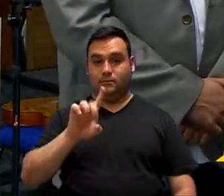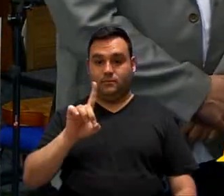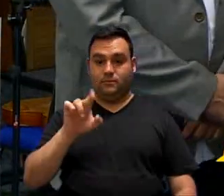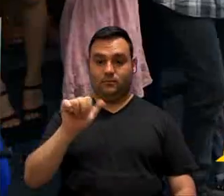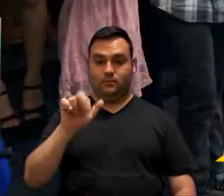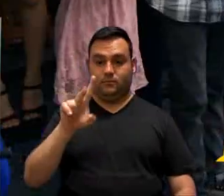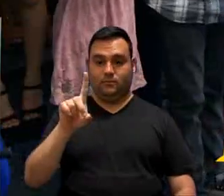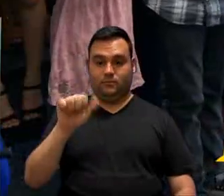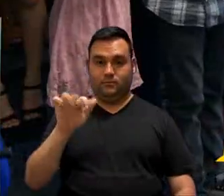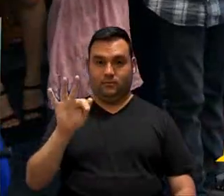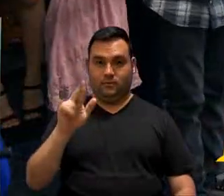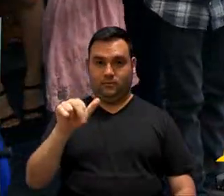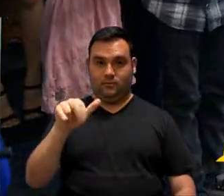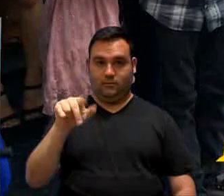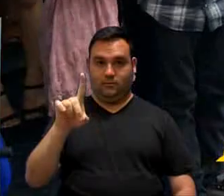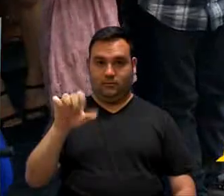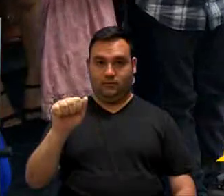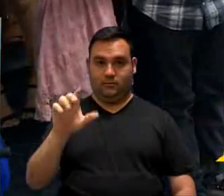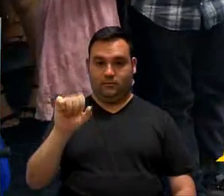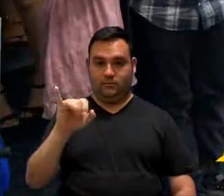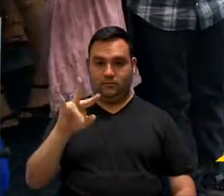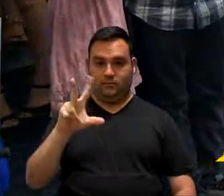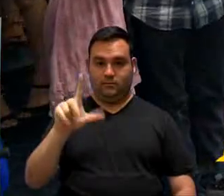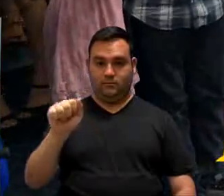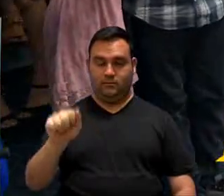Eduarda Fernanda Silva.